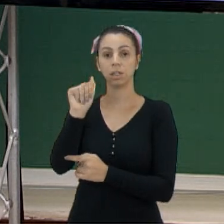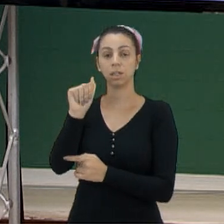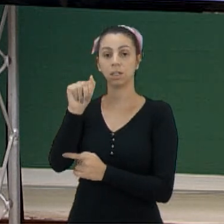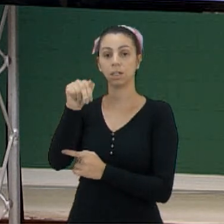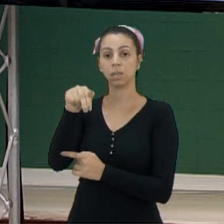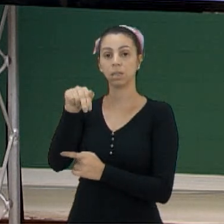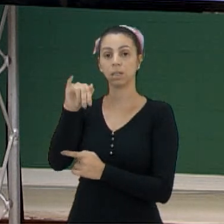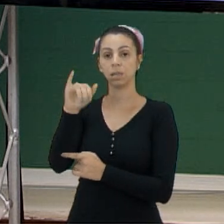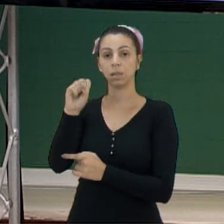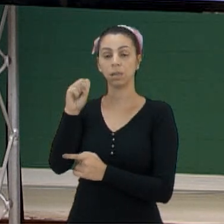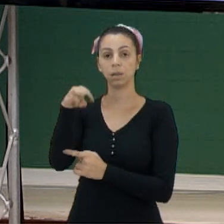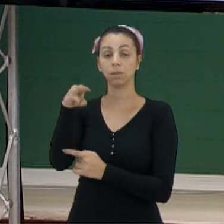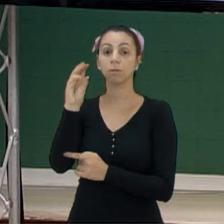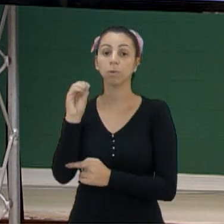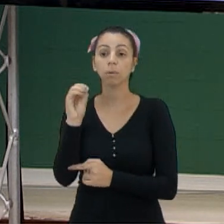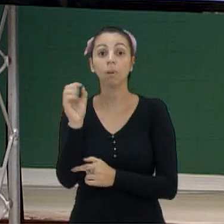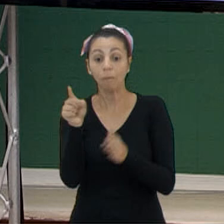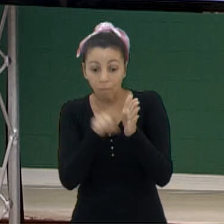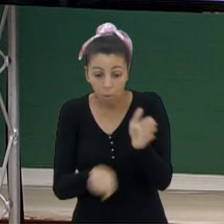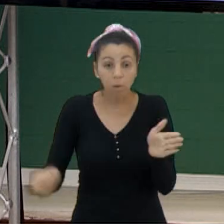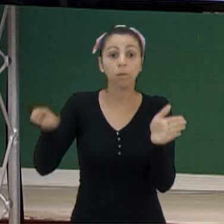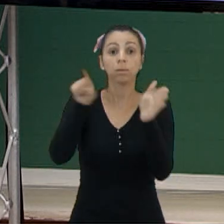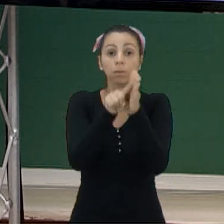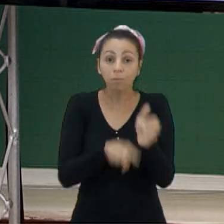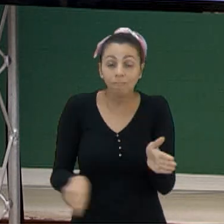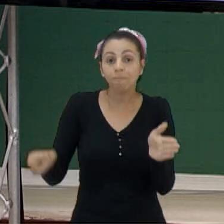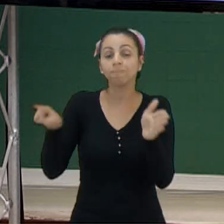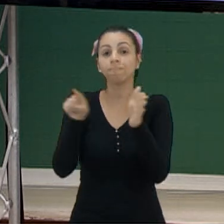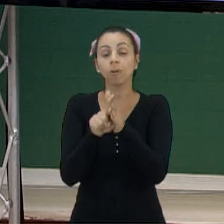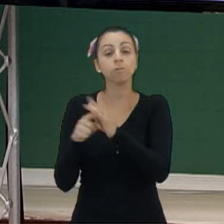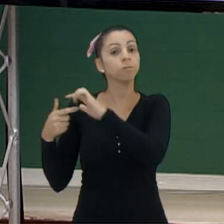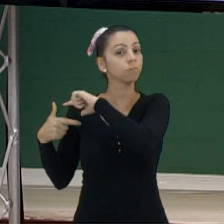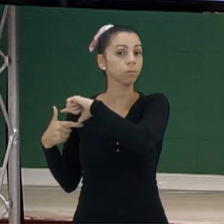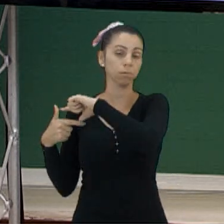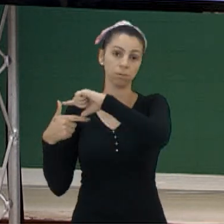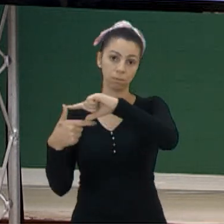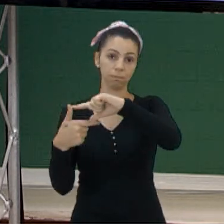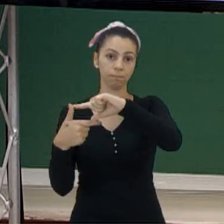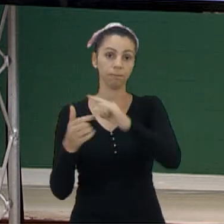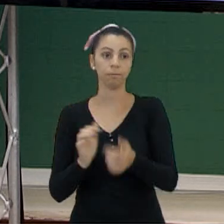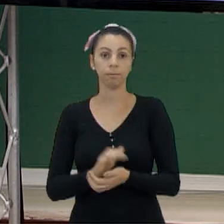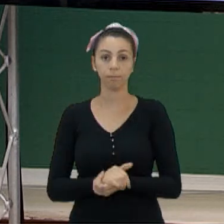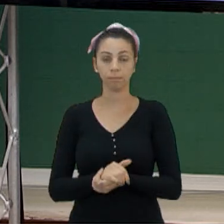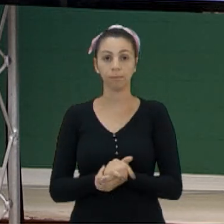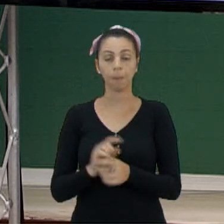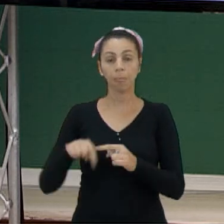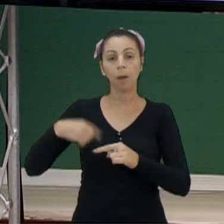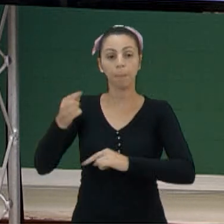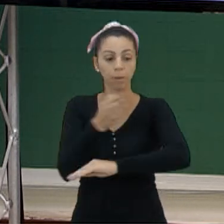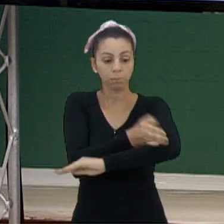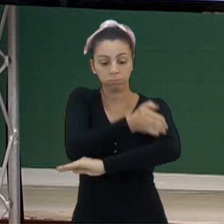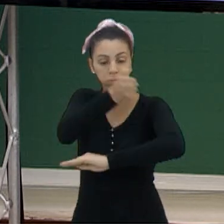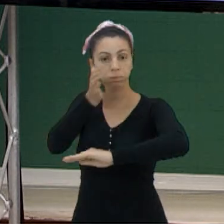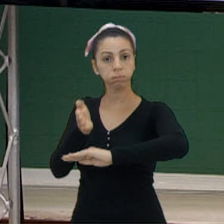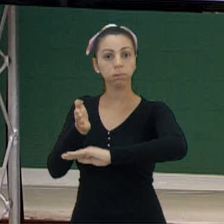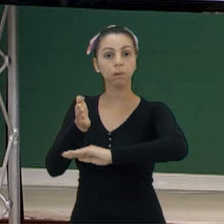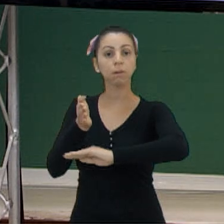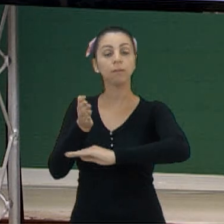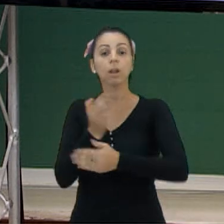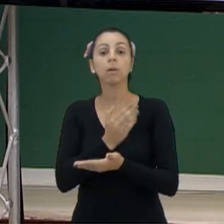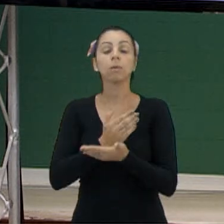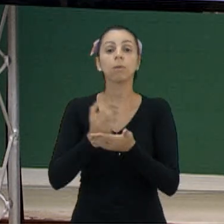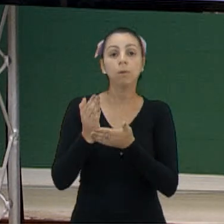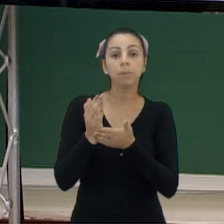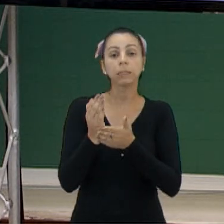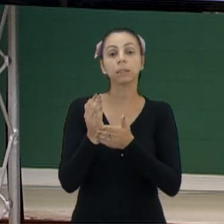herege. E isso vai voltar a figurar, né, depois da Idade Média, né, que passou, vai voltar a figurar